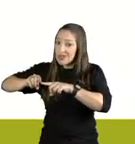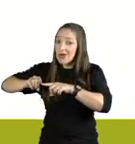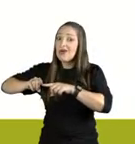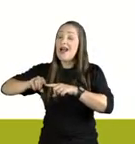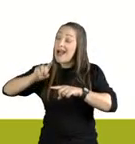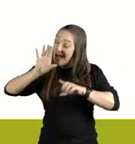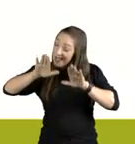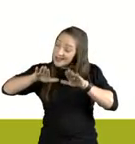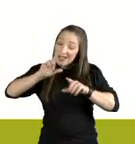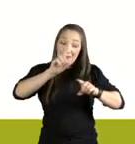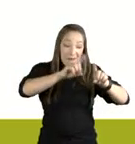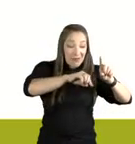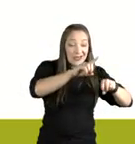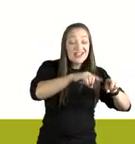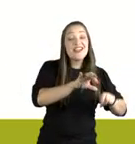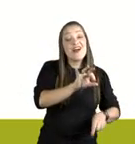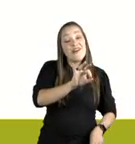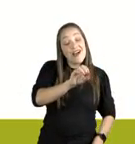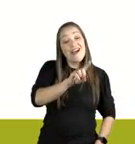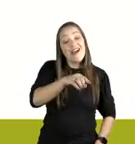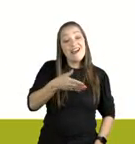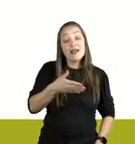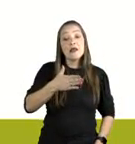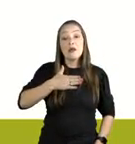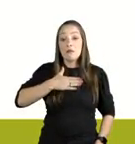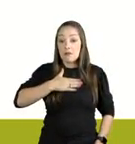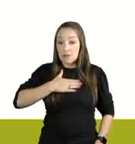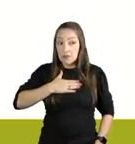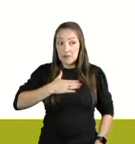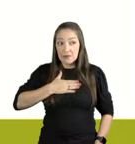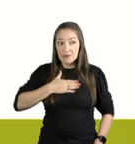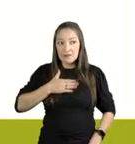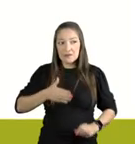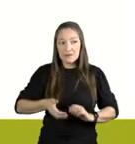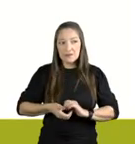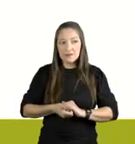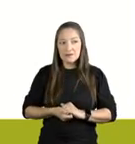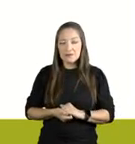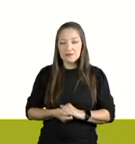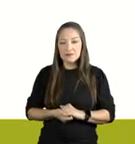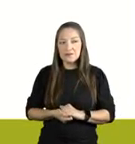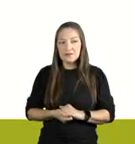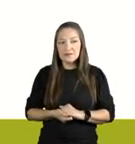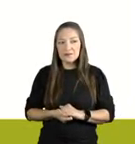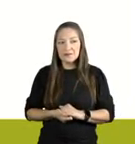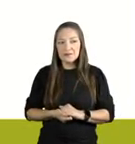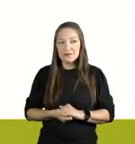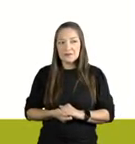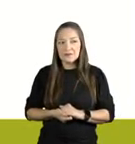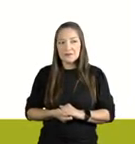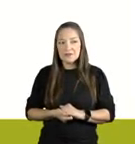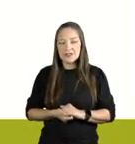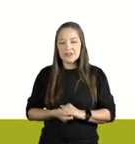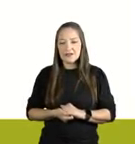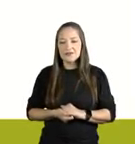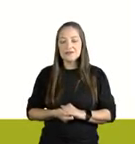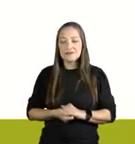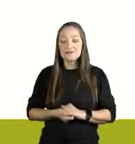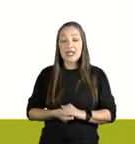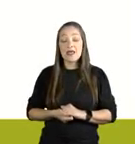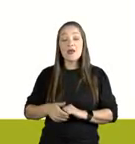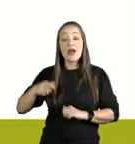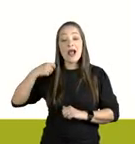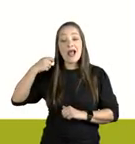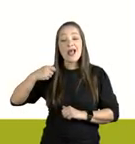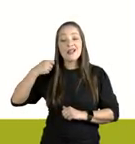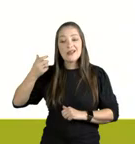E, para mim, vou explicar mais para frente, tem tudo a ver ser fotógrafo e ser ator com a